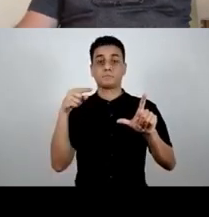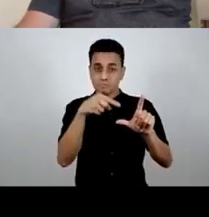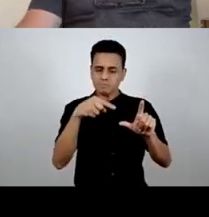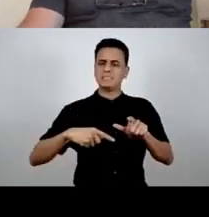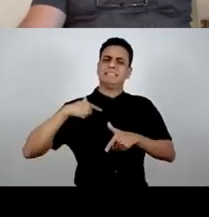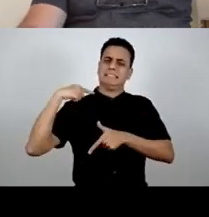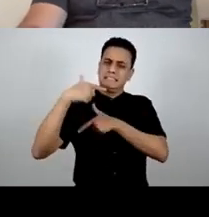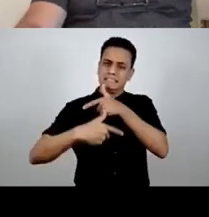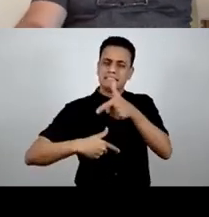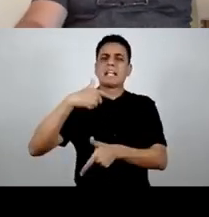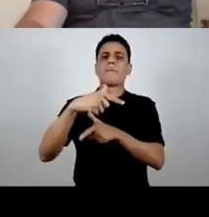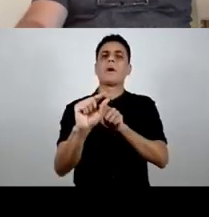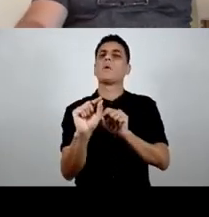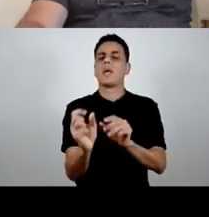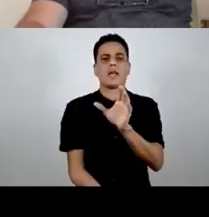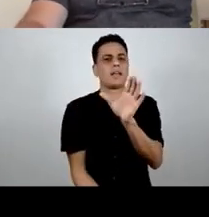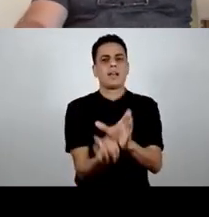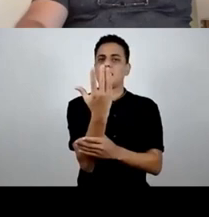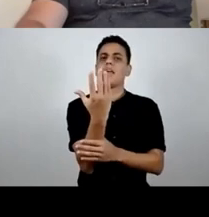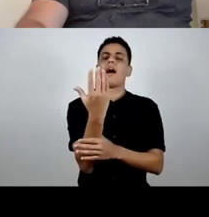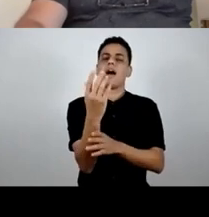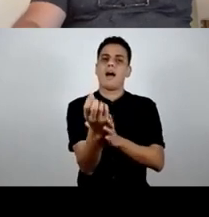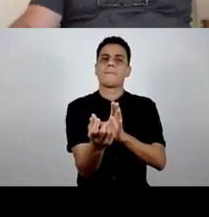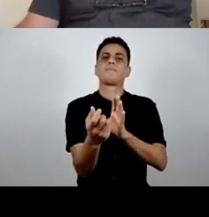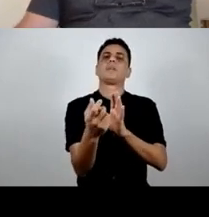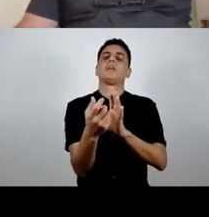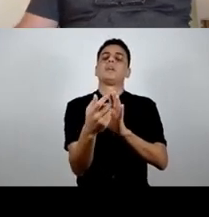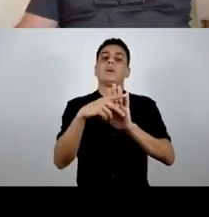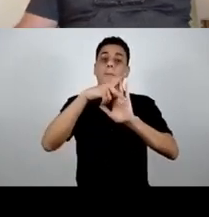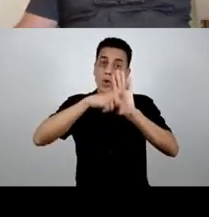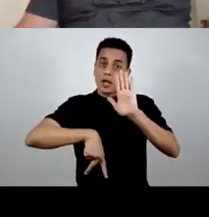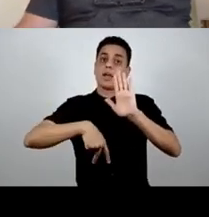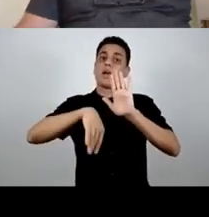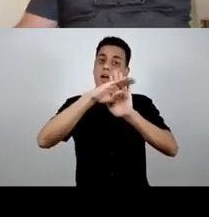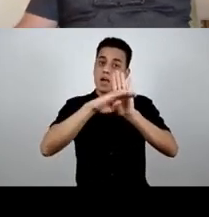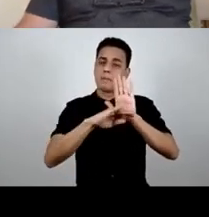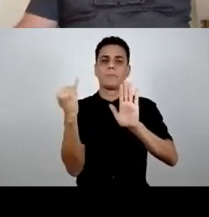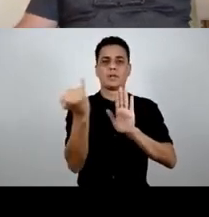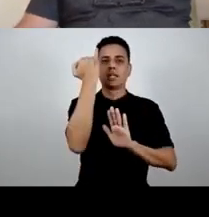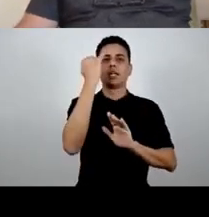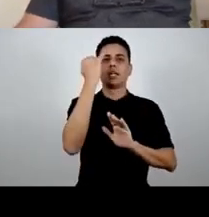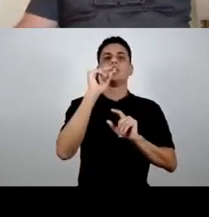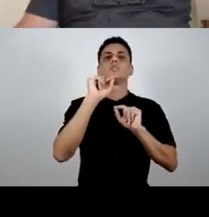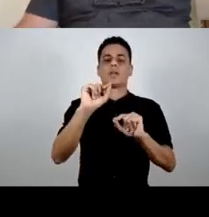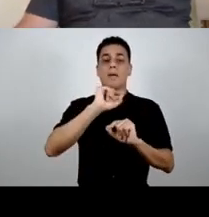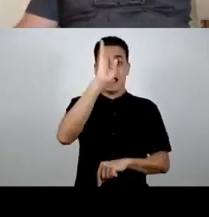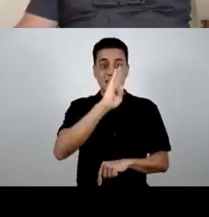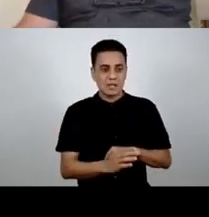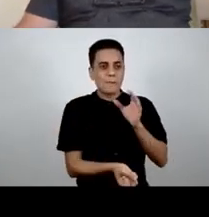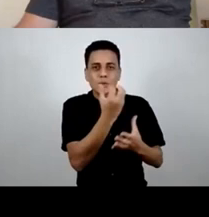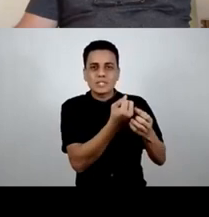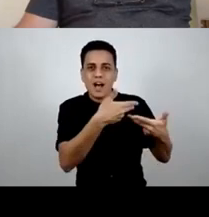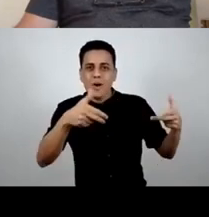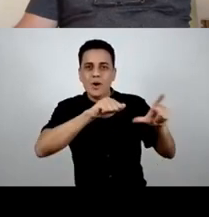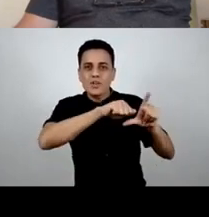trabalhou arduamente para criar um programa muito importante para a exportação de obras audiovisuais brasileiras,